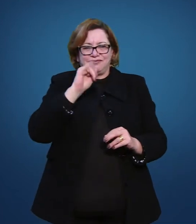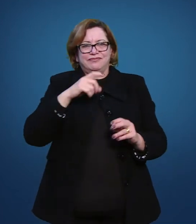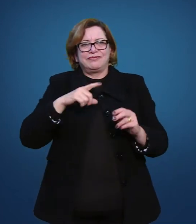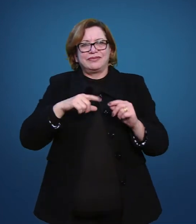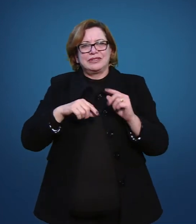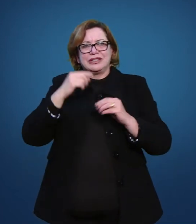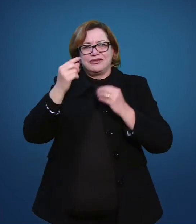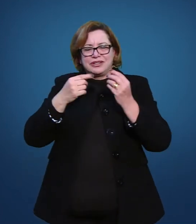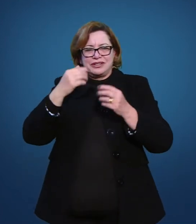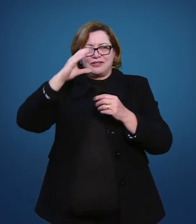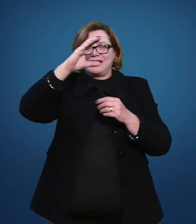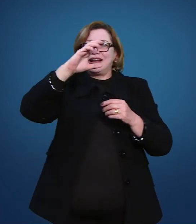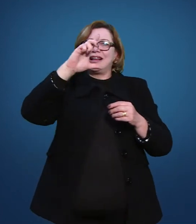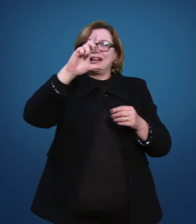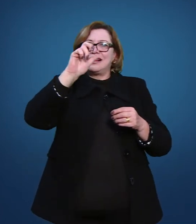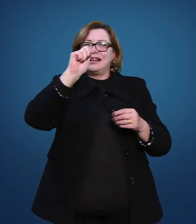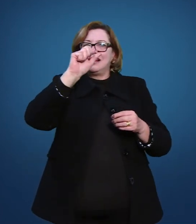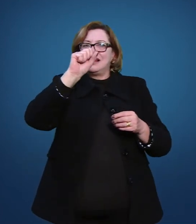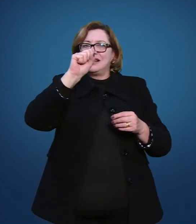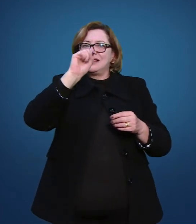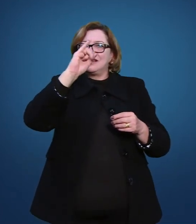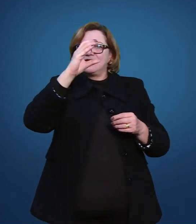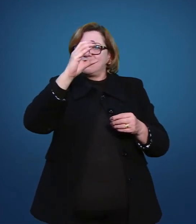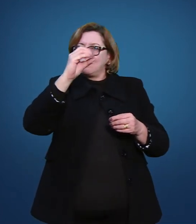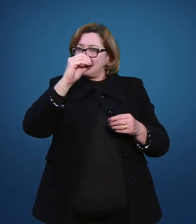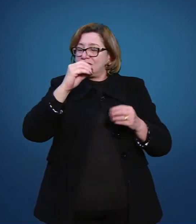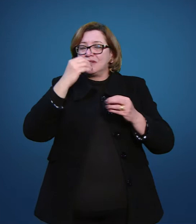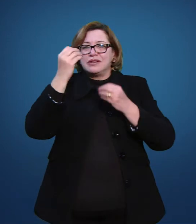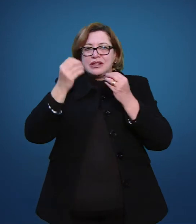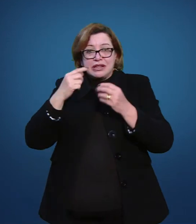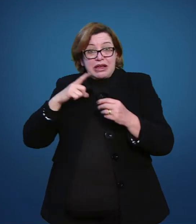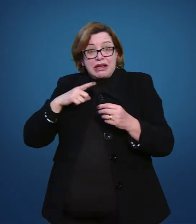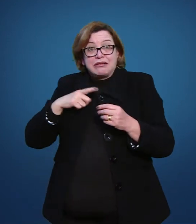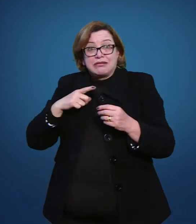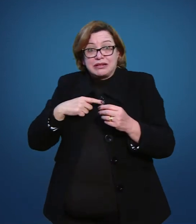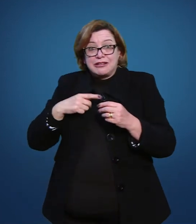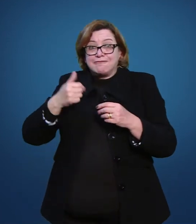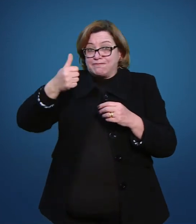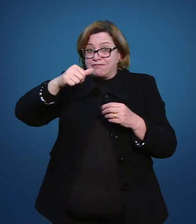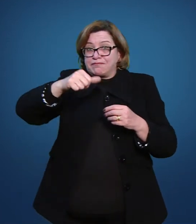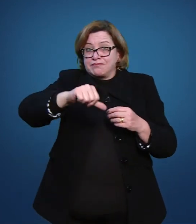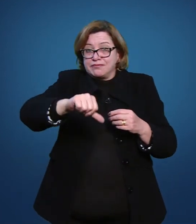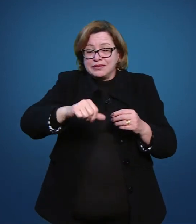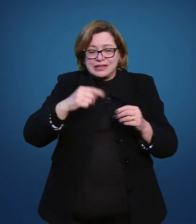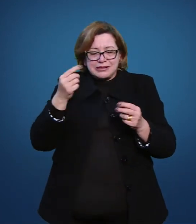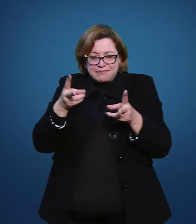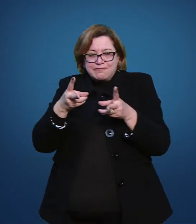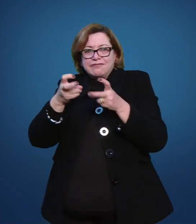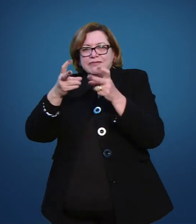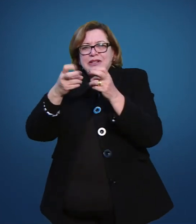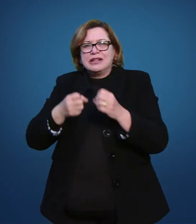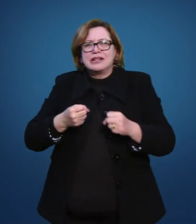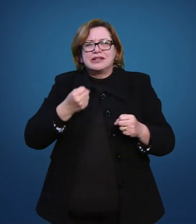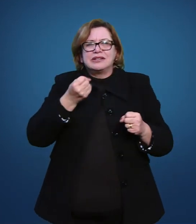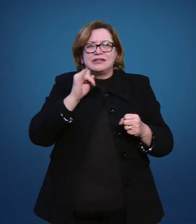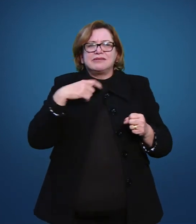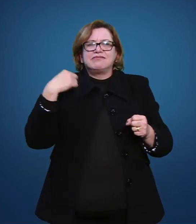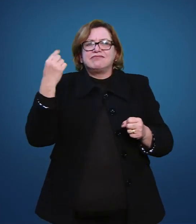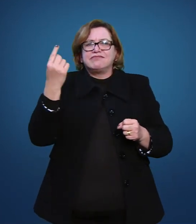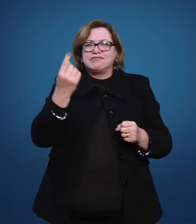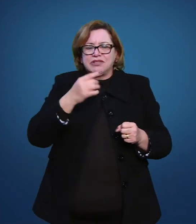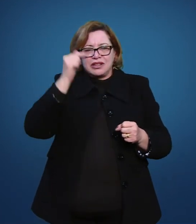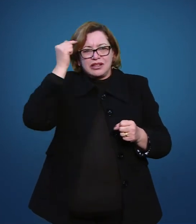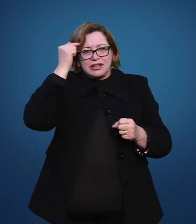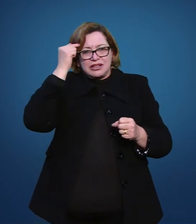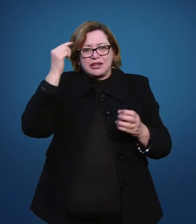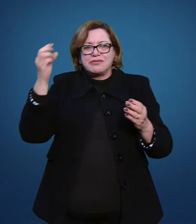obras clássicas, o Bourdieu já coloca aqueles pontos negativos de interpretação, quando nós pensamos em relação à